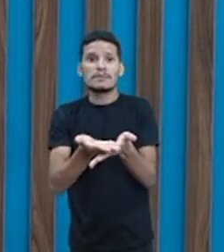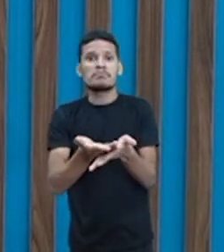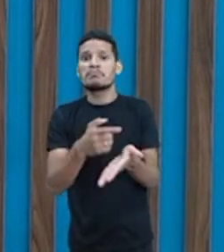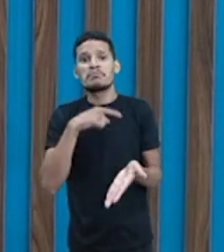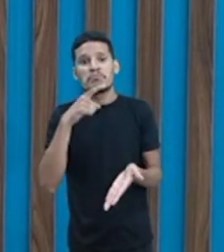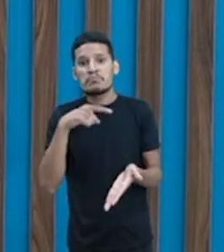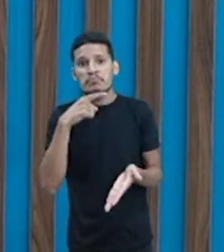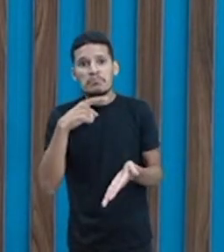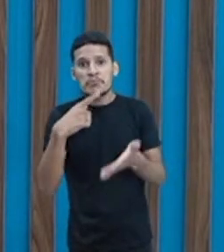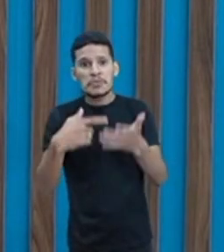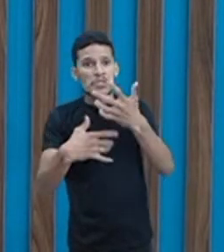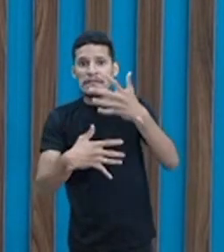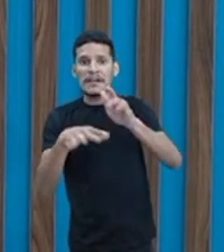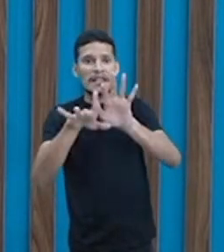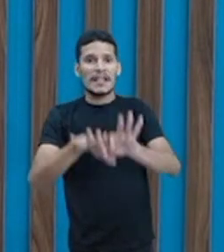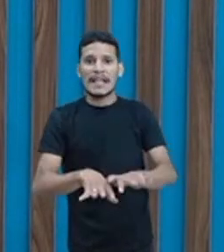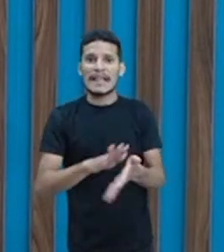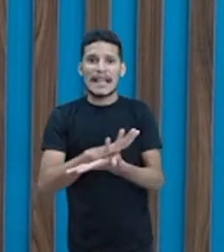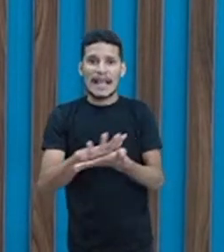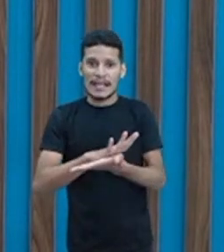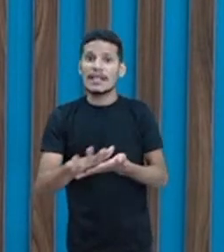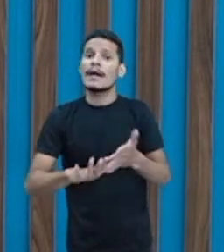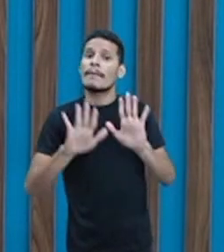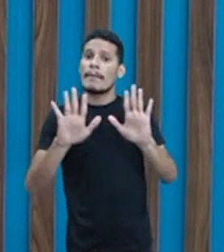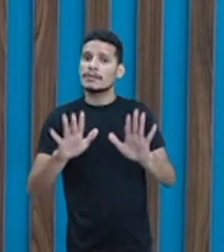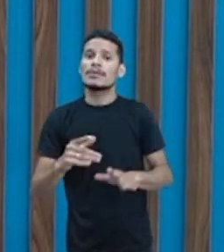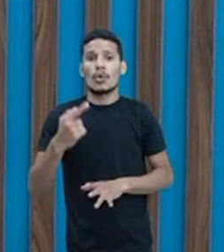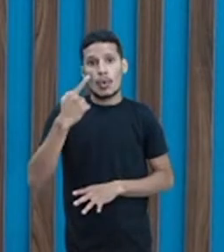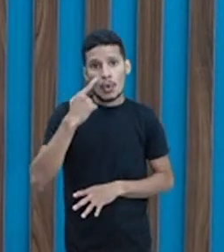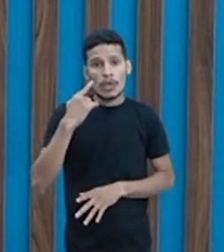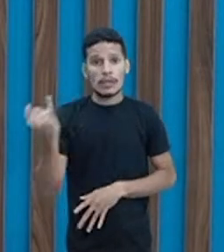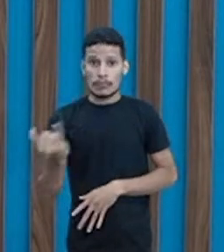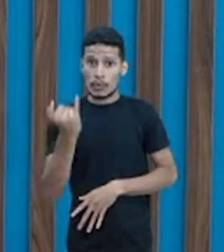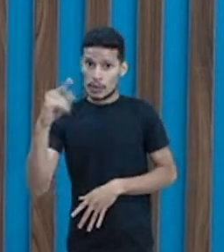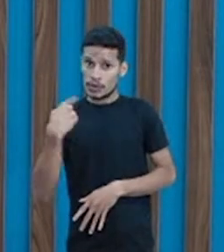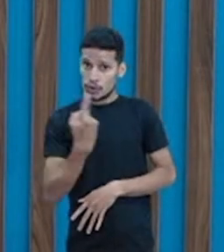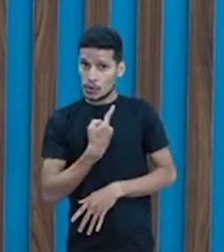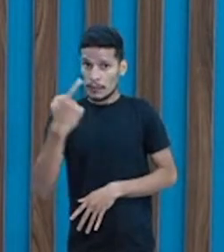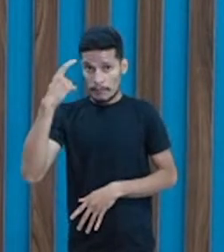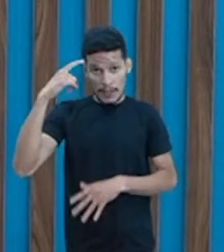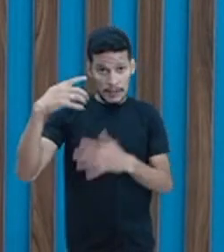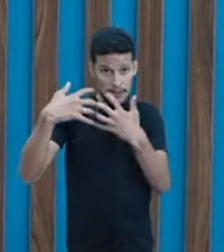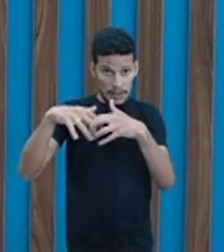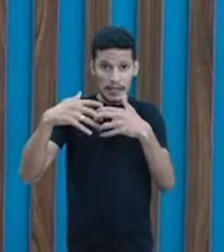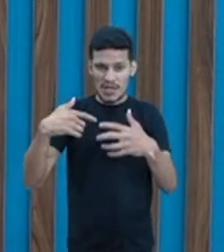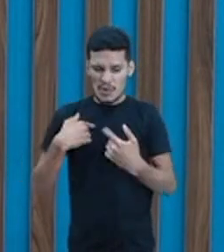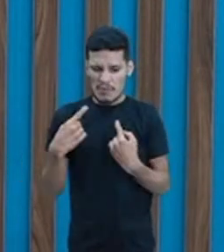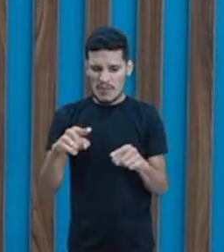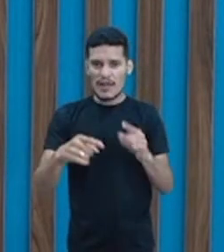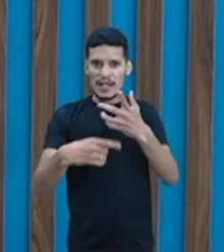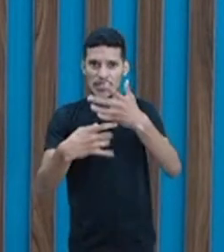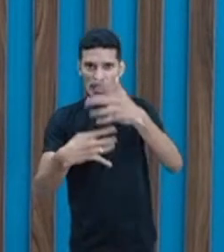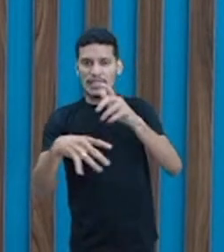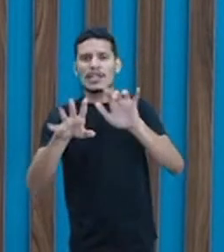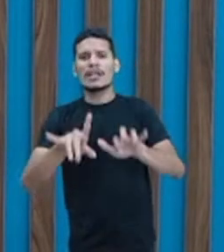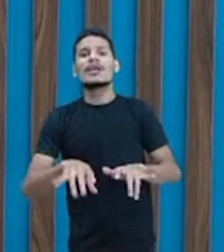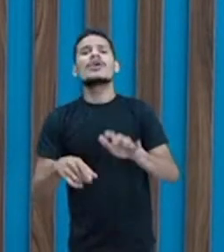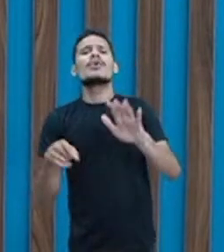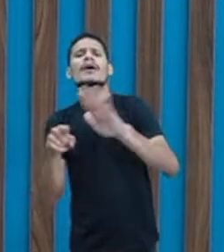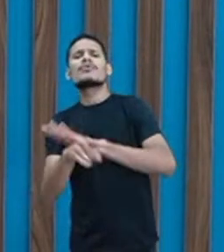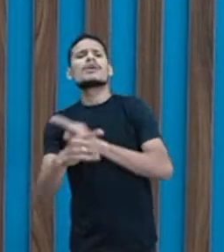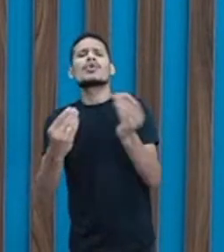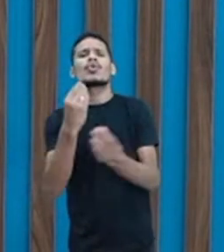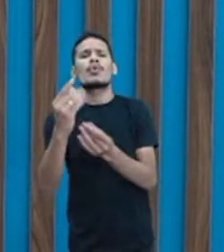acabaram ficando bem discretos aqui no chat. Mas eu adorei, é muito importante a gente pensar, e eu coloquei uma provocação aqui no chat, né? Perguntei como é que a gente